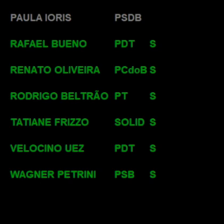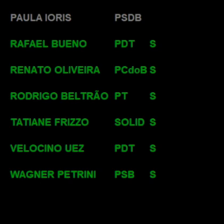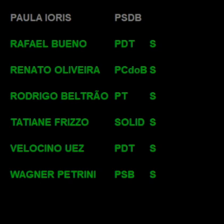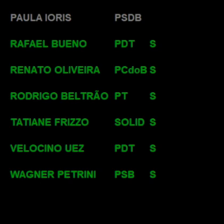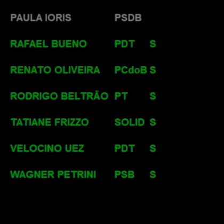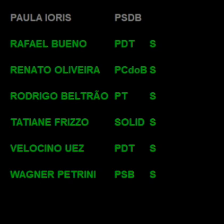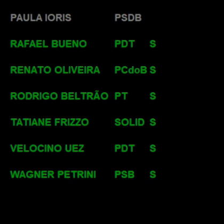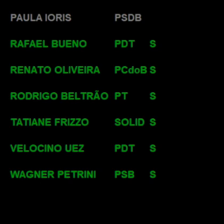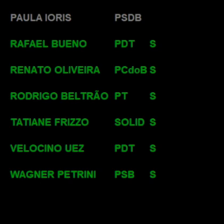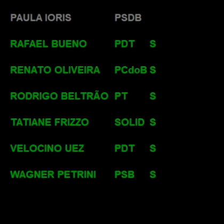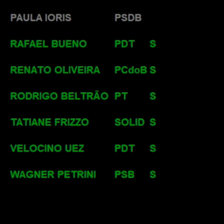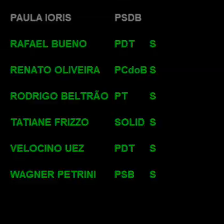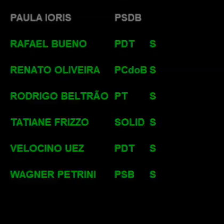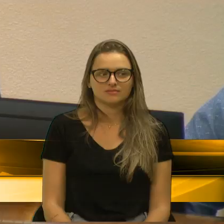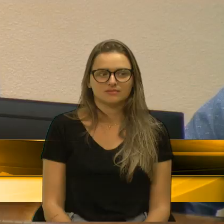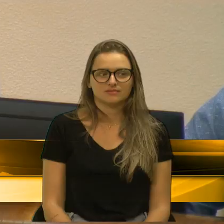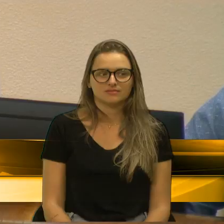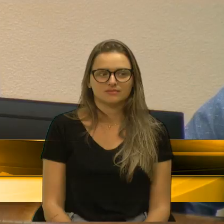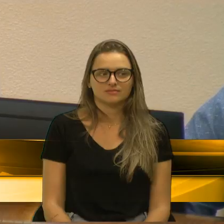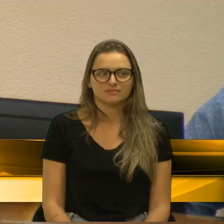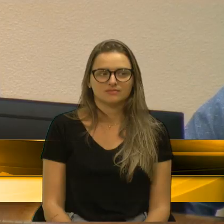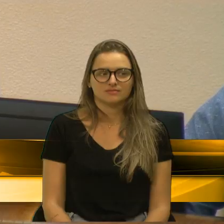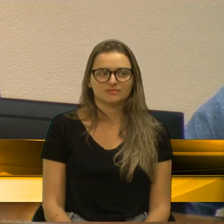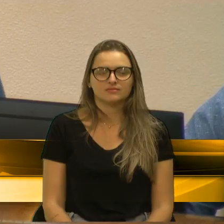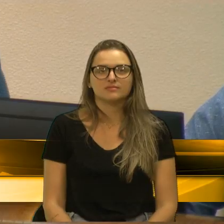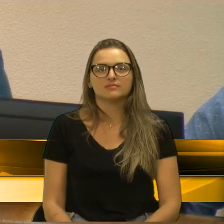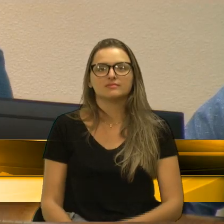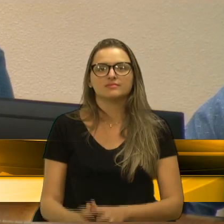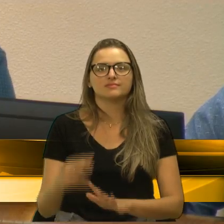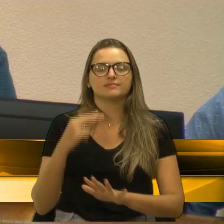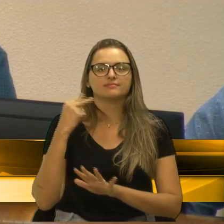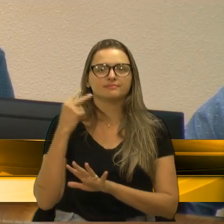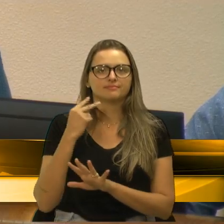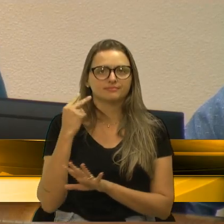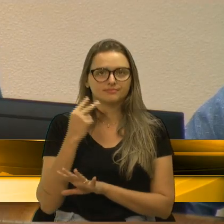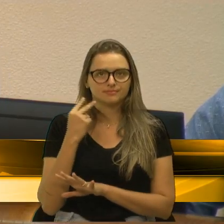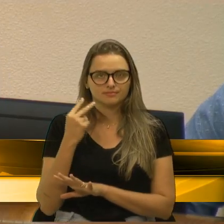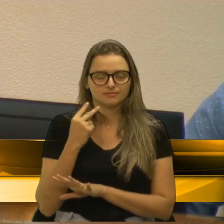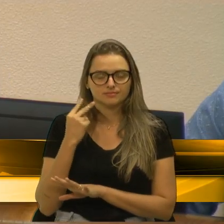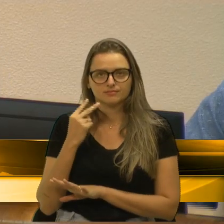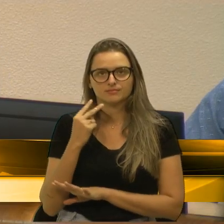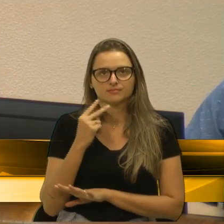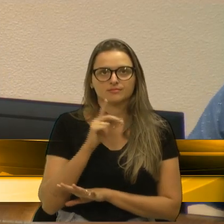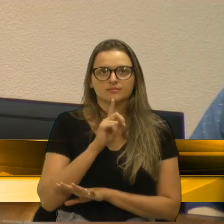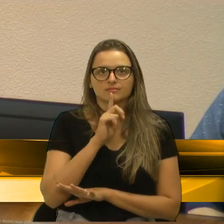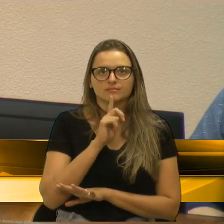Encerrado o registro dos votos. Vereador Alberto Meneguzzi vota.